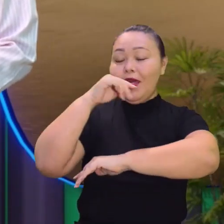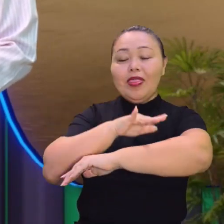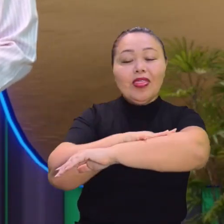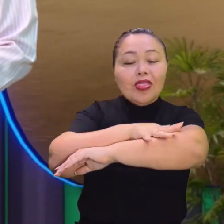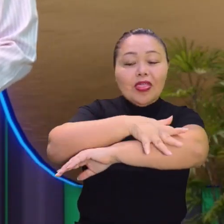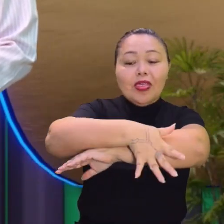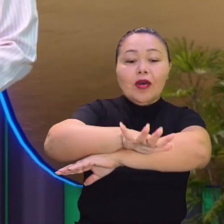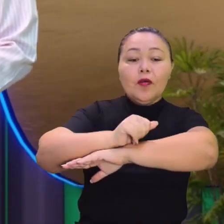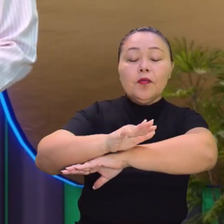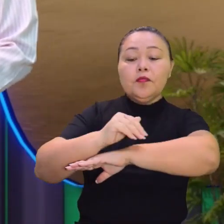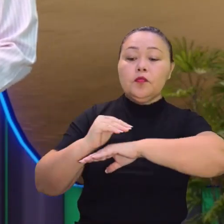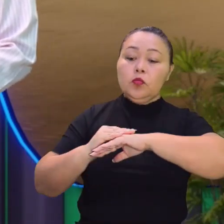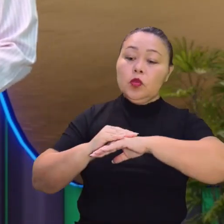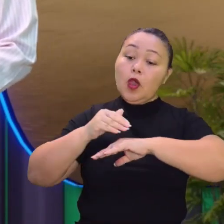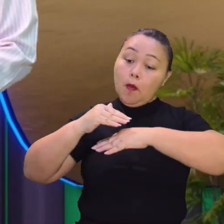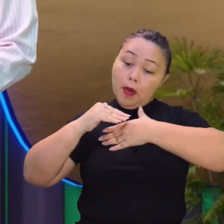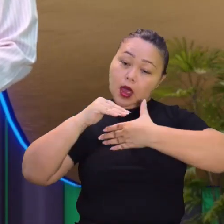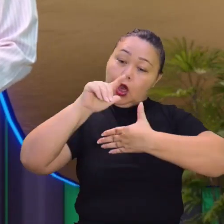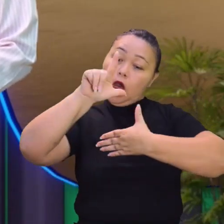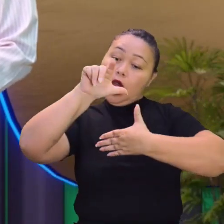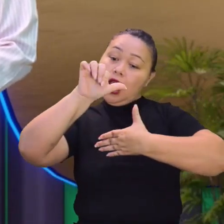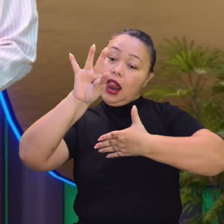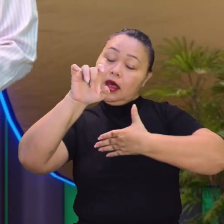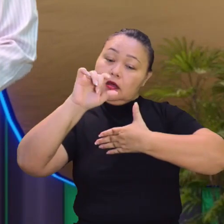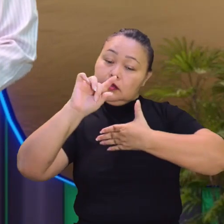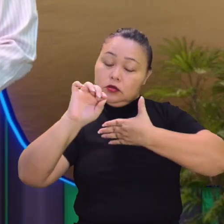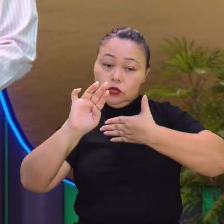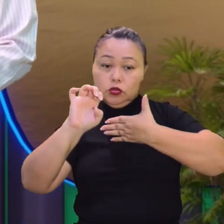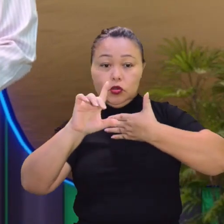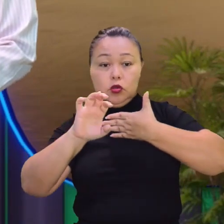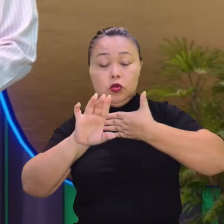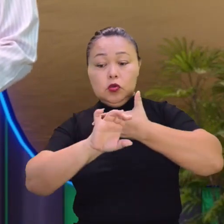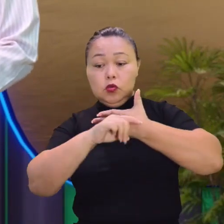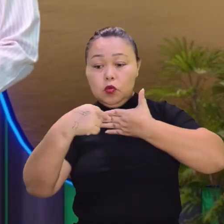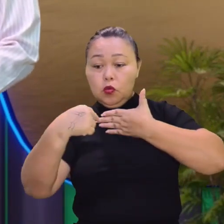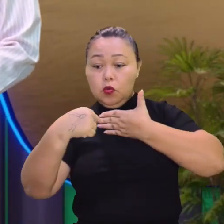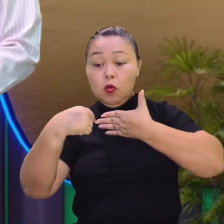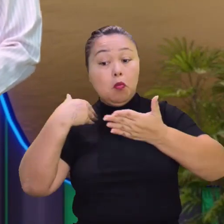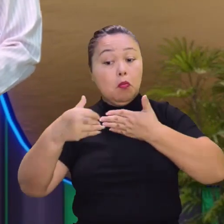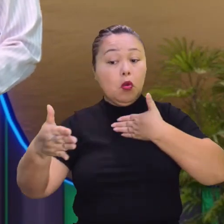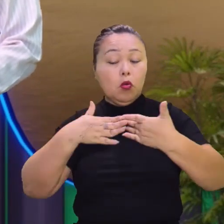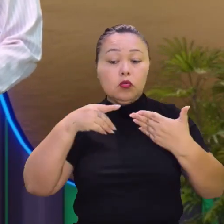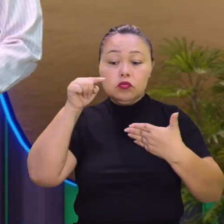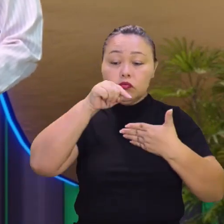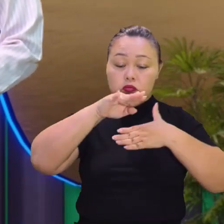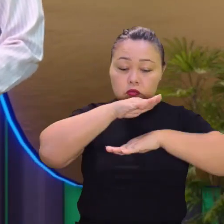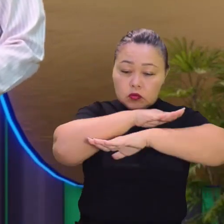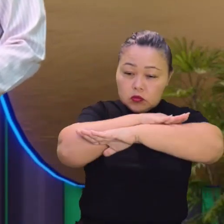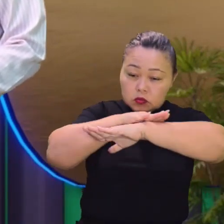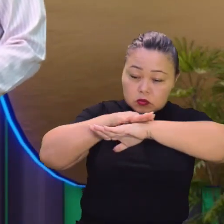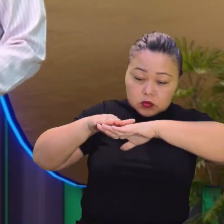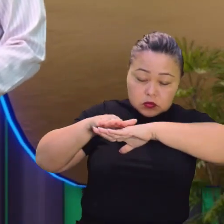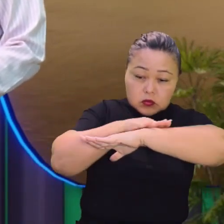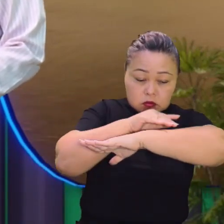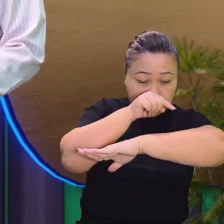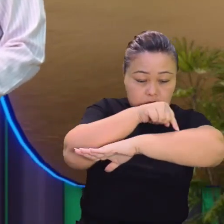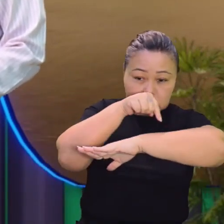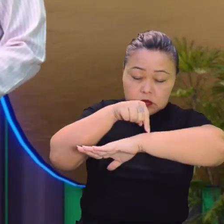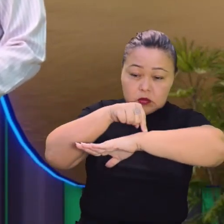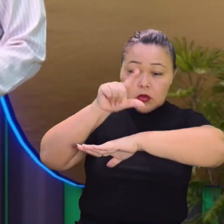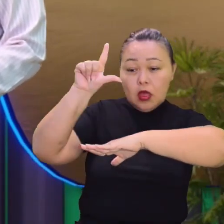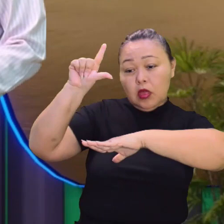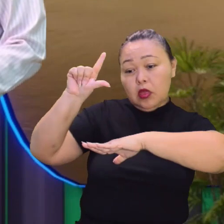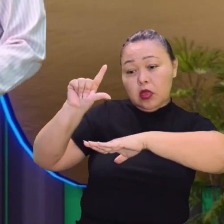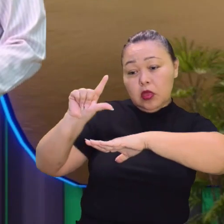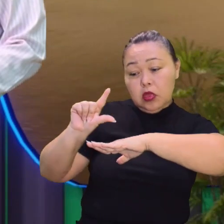quanto maior a latitude em relação a um ponto qualquer da superfície terrestre,